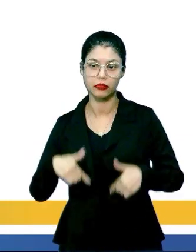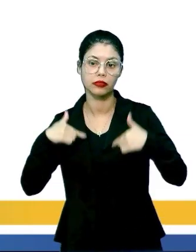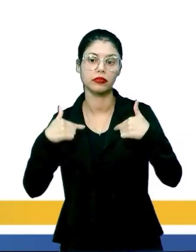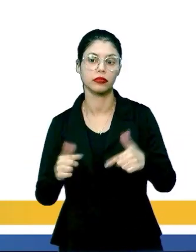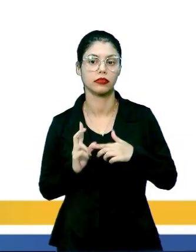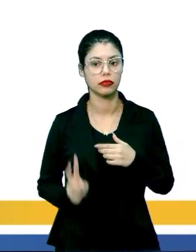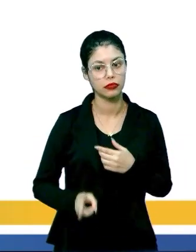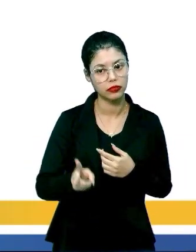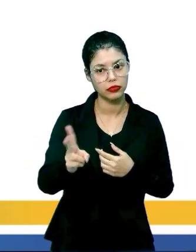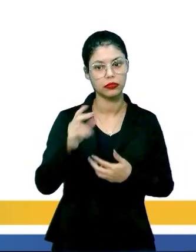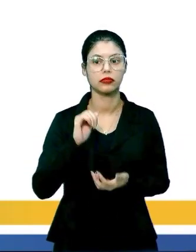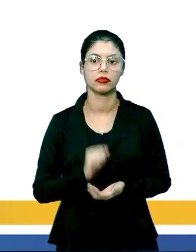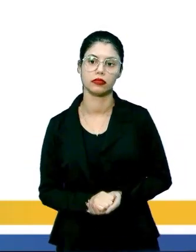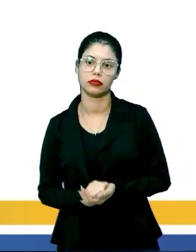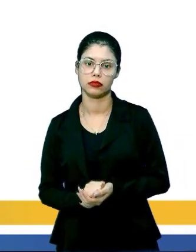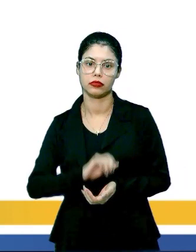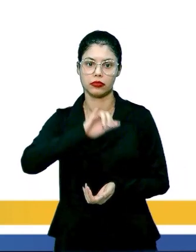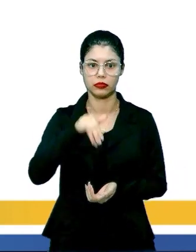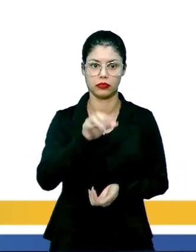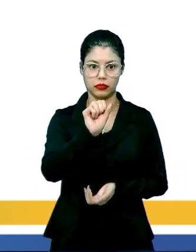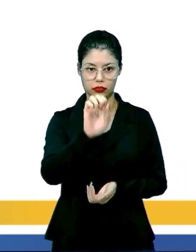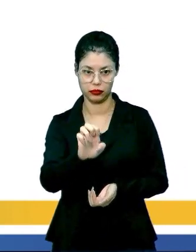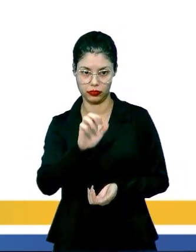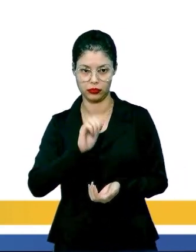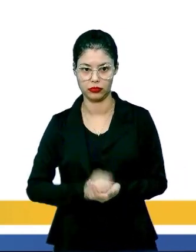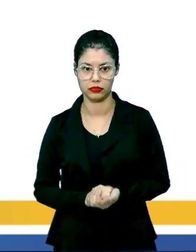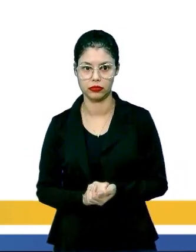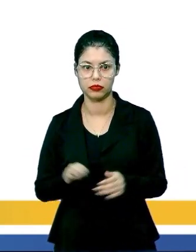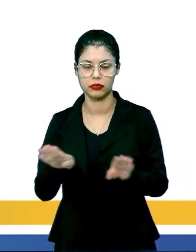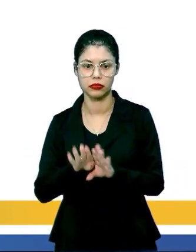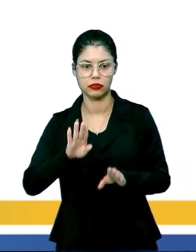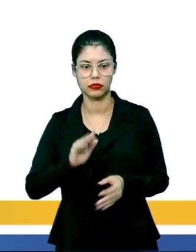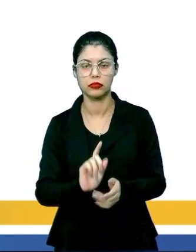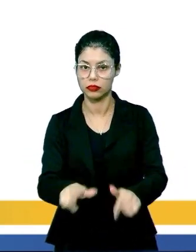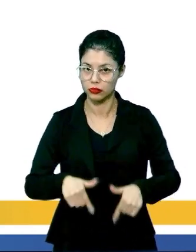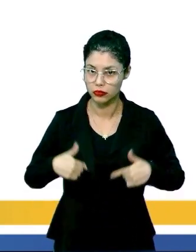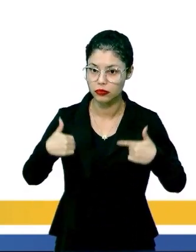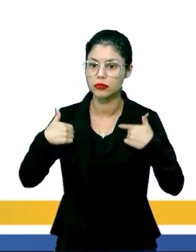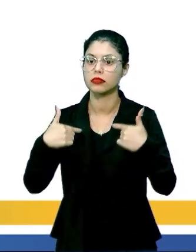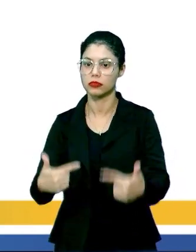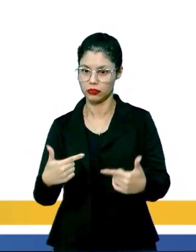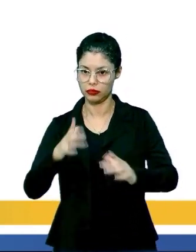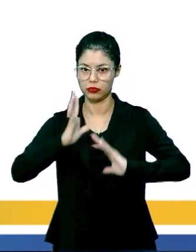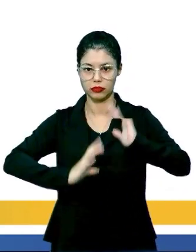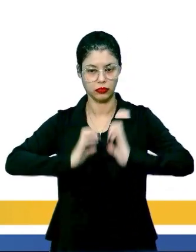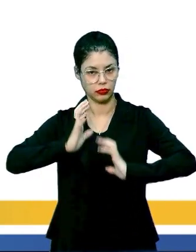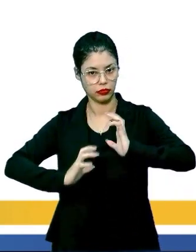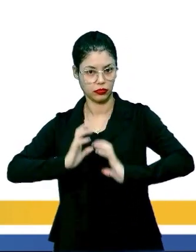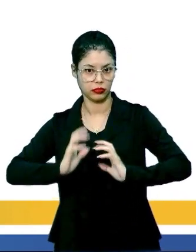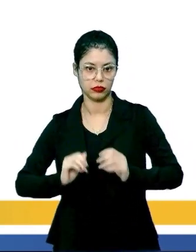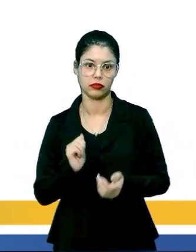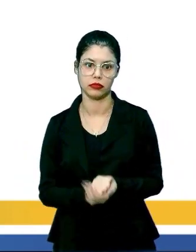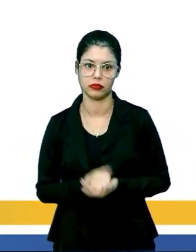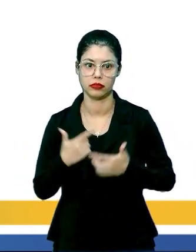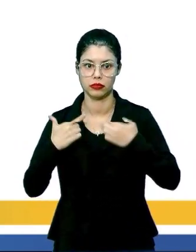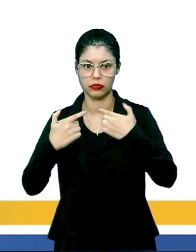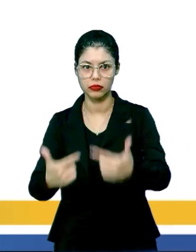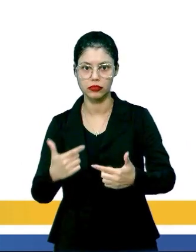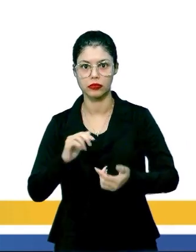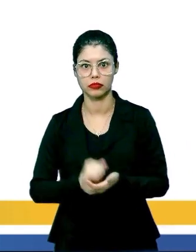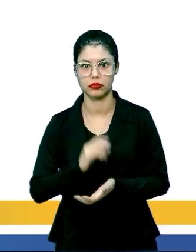que eles continuassem ali, que era José Maria. Essa guerra, né, esse conflito, ele é conhecido como Guerra